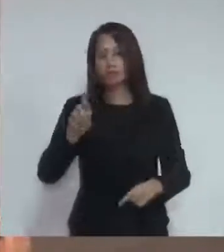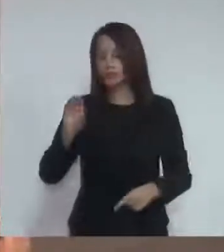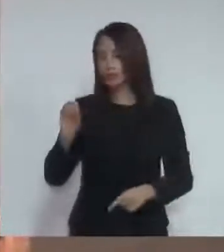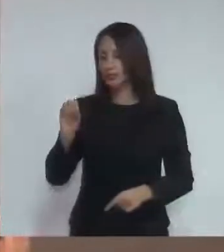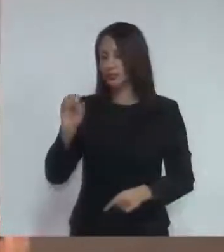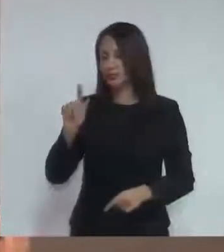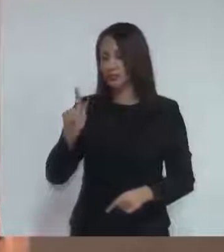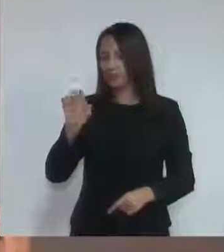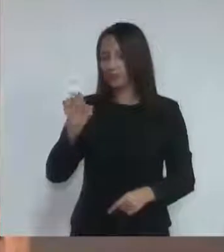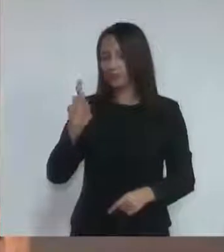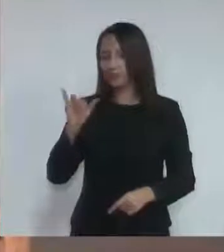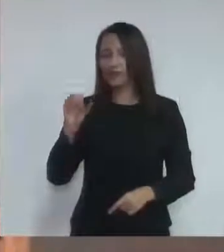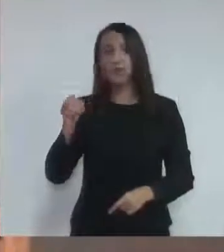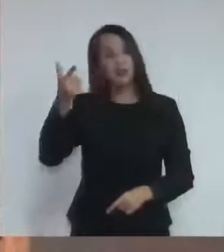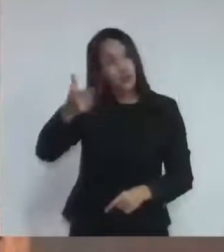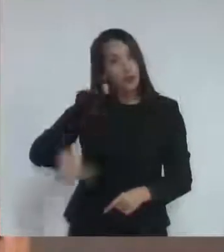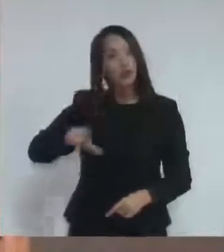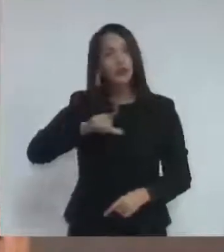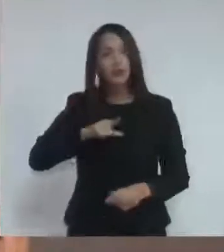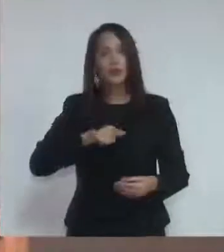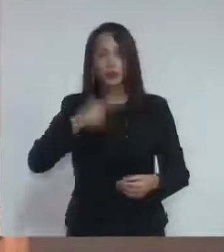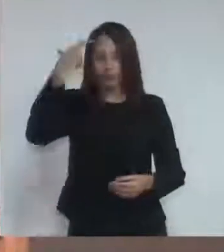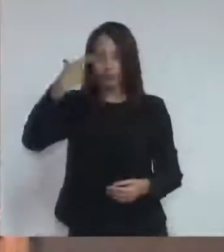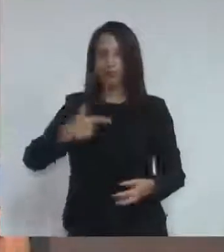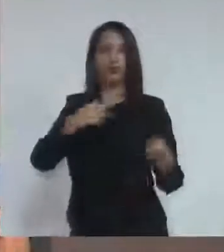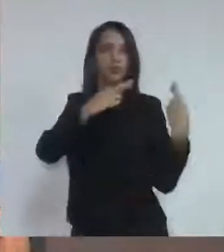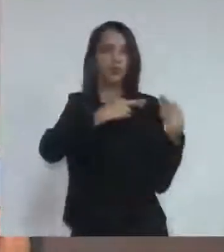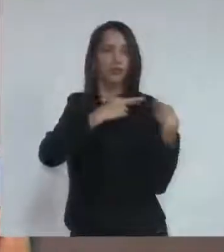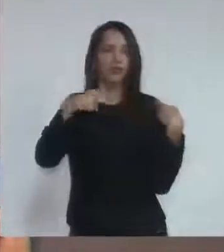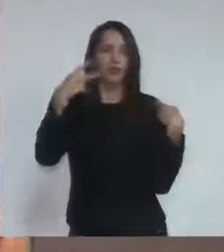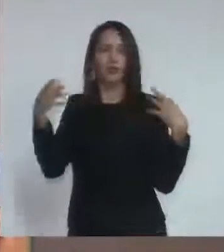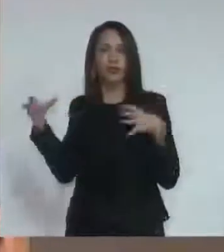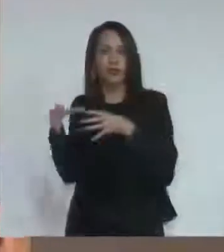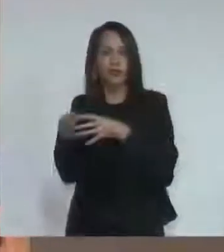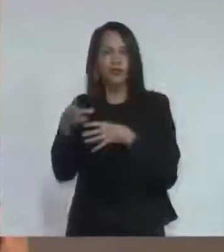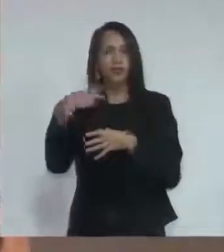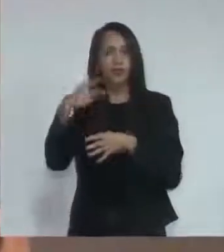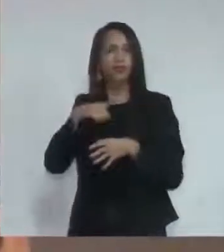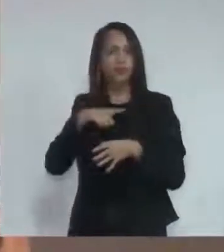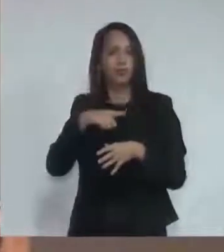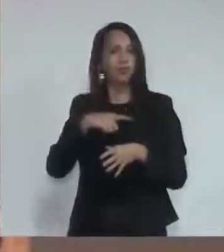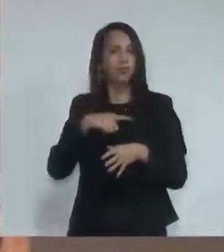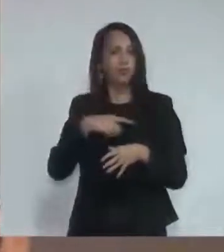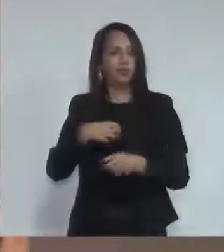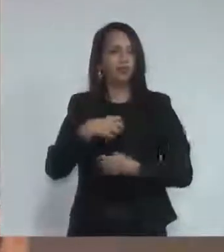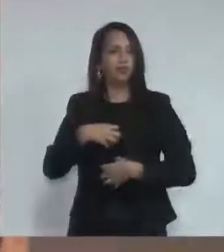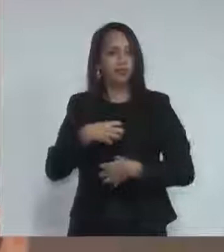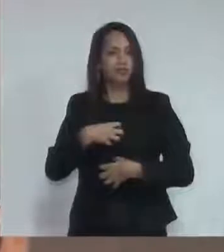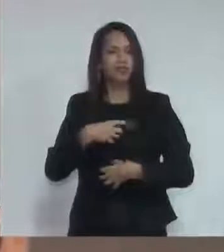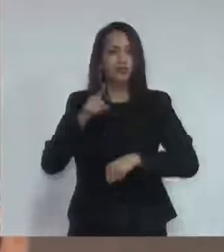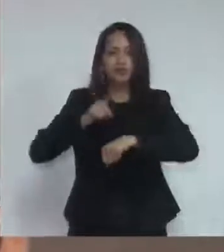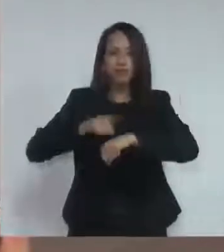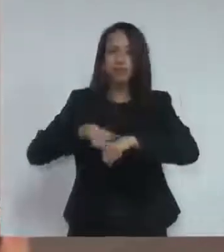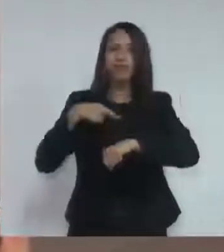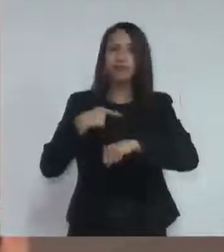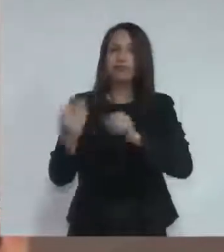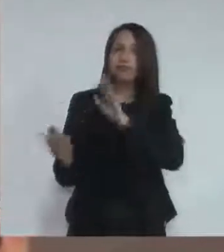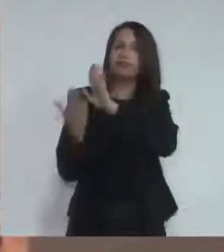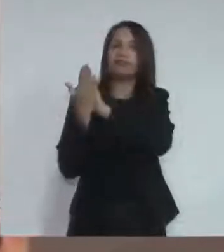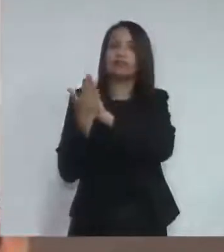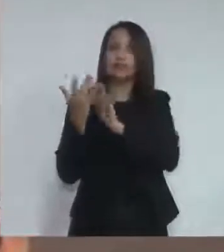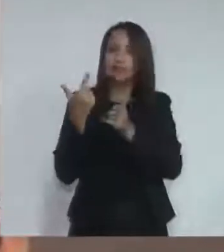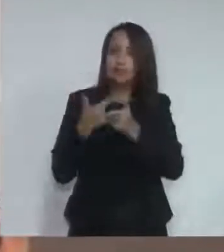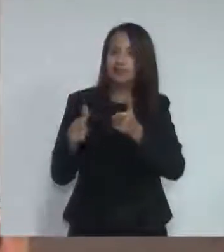de novo coloquei o meu mandato, né, junto com os outros vereadores que se manifestaram aqui também. Eu acho que é hora da gente enfrentar esse